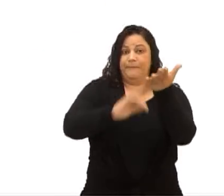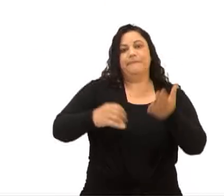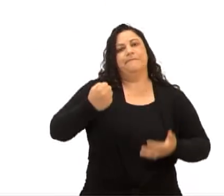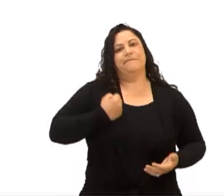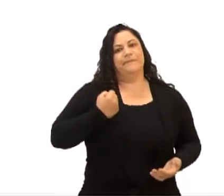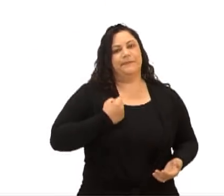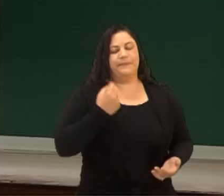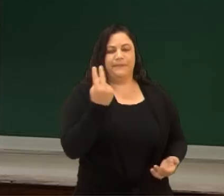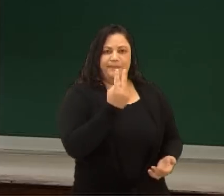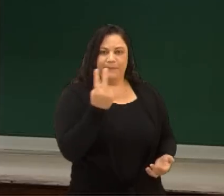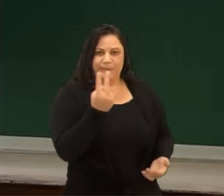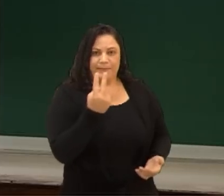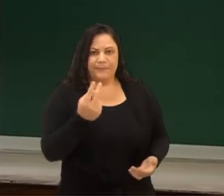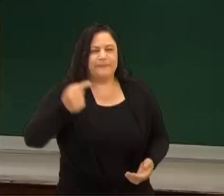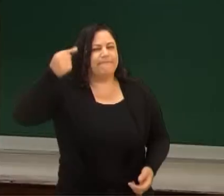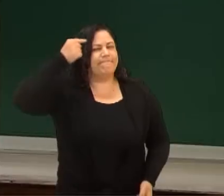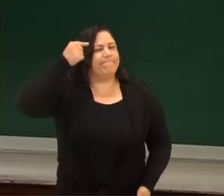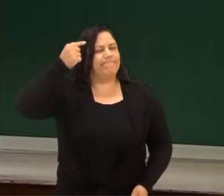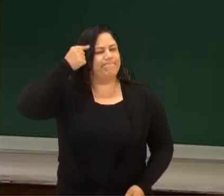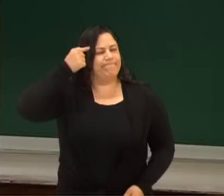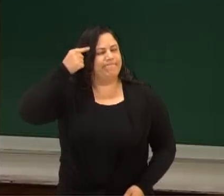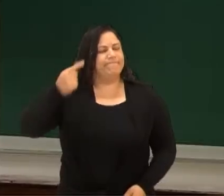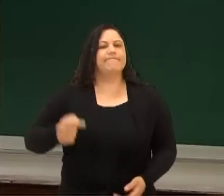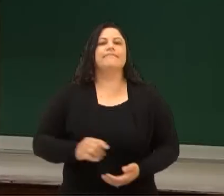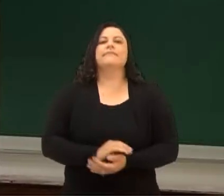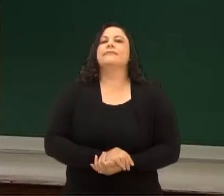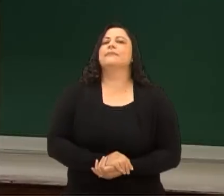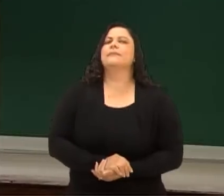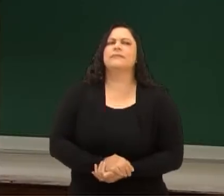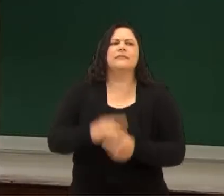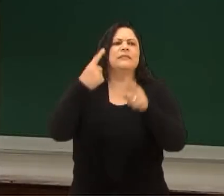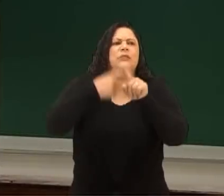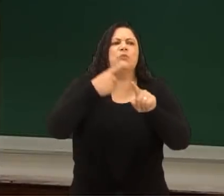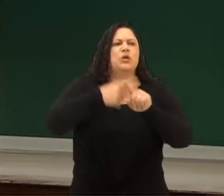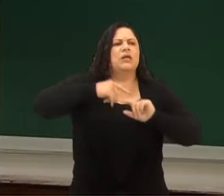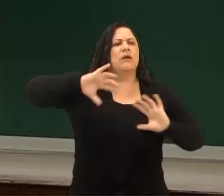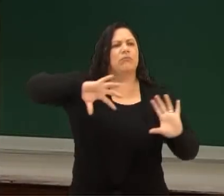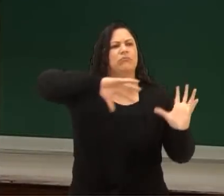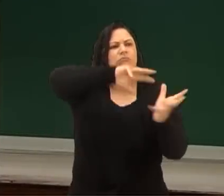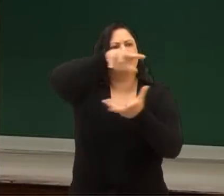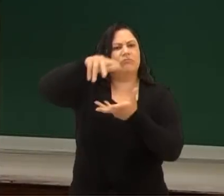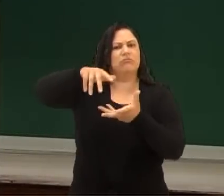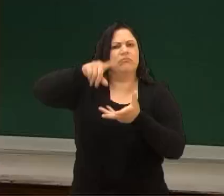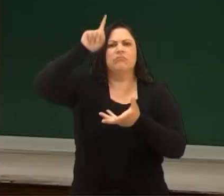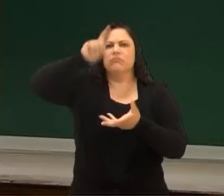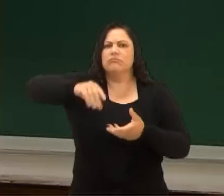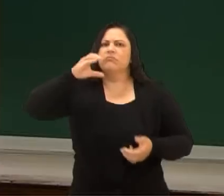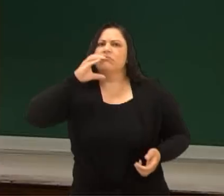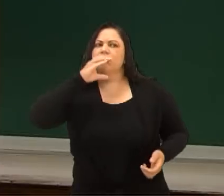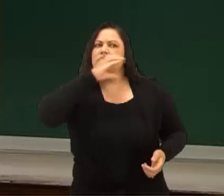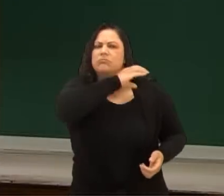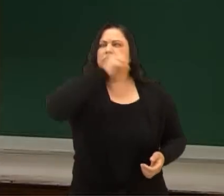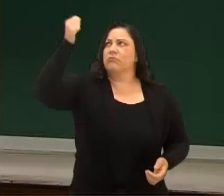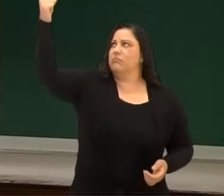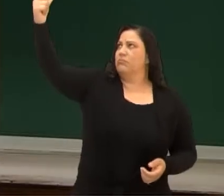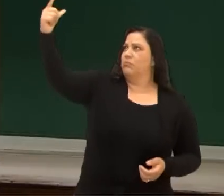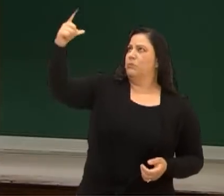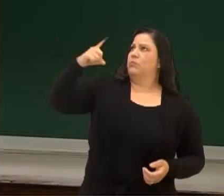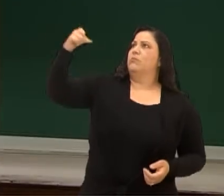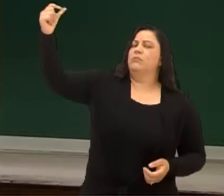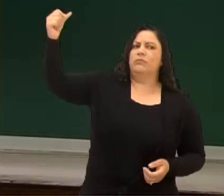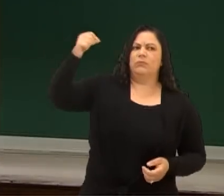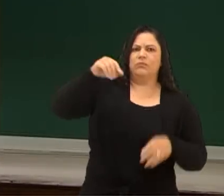Atividadezinha para vocês colocarem a cabecinha para funcionar. Por que o planeta Terra é aquecido e iluminado de